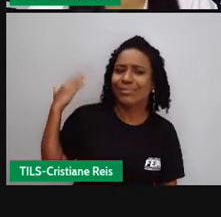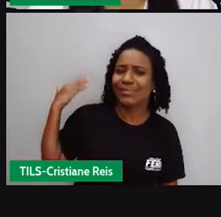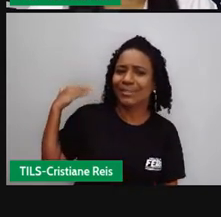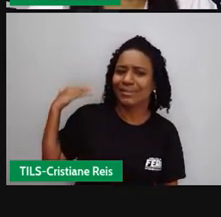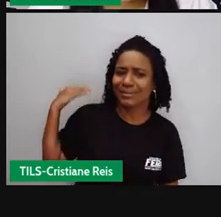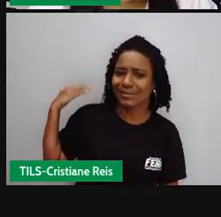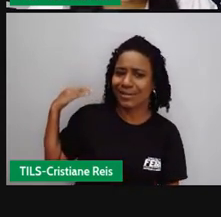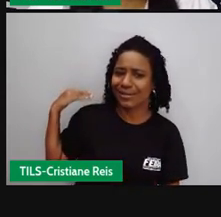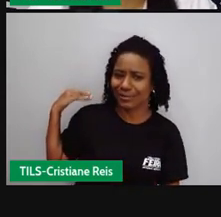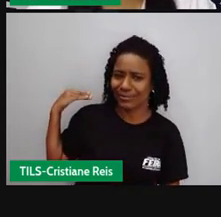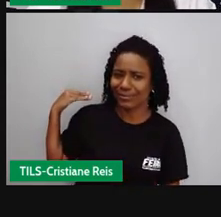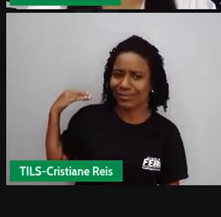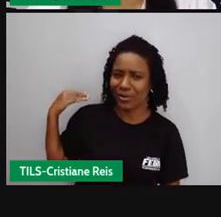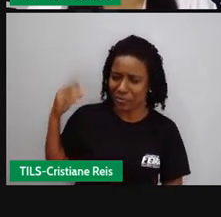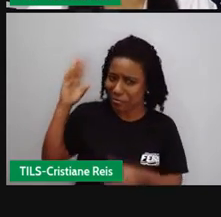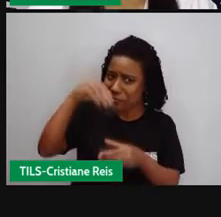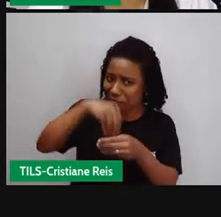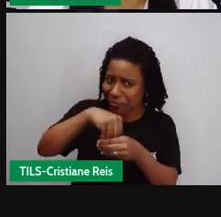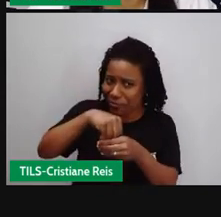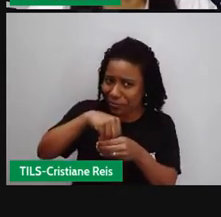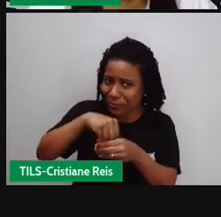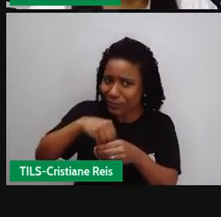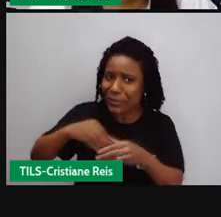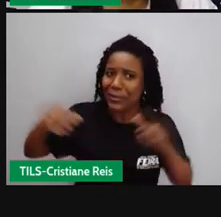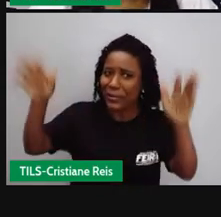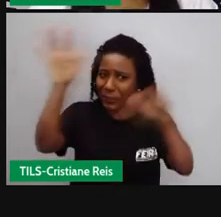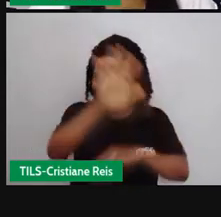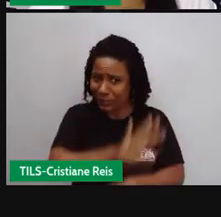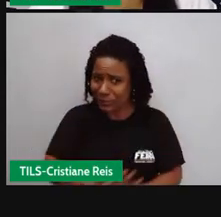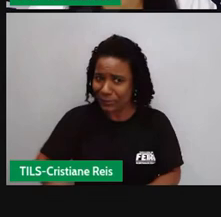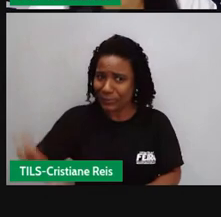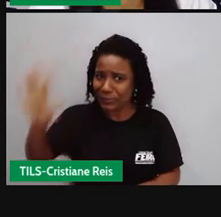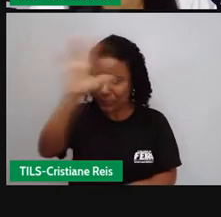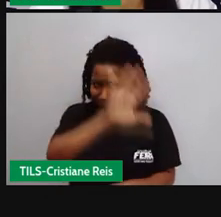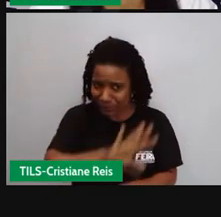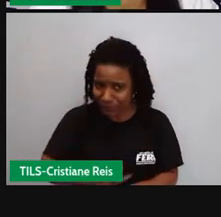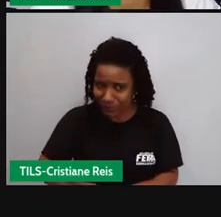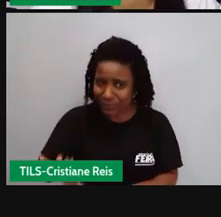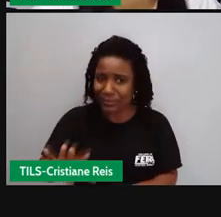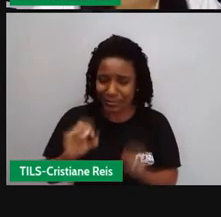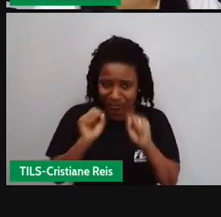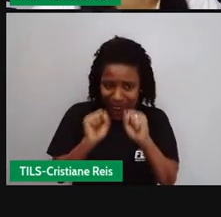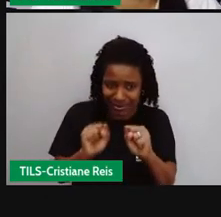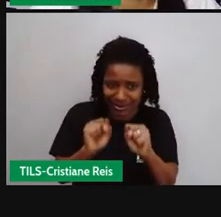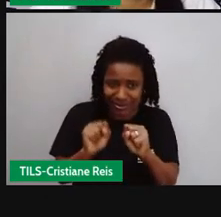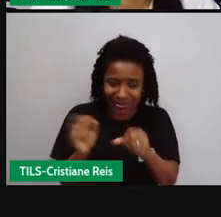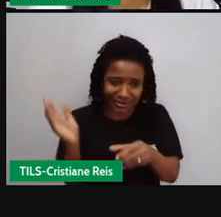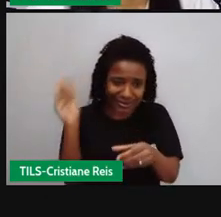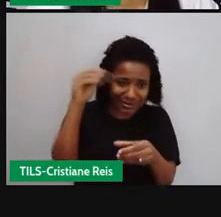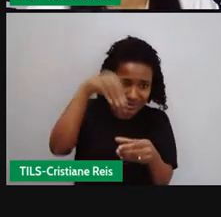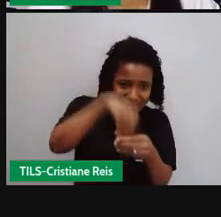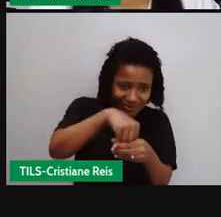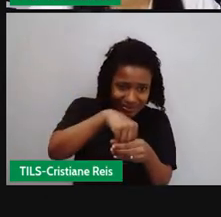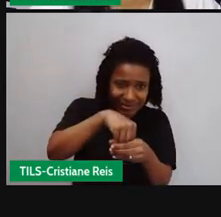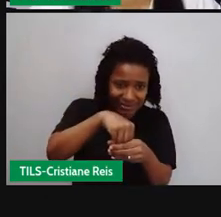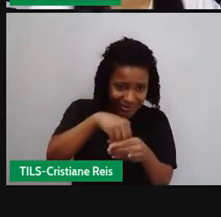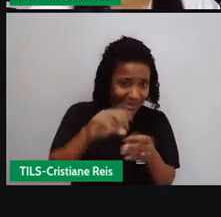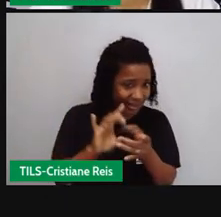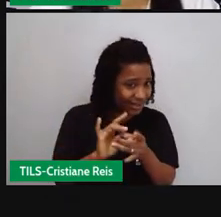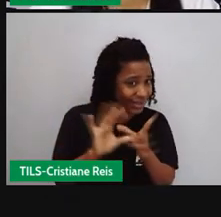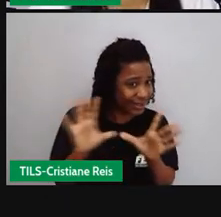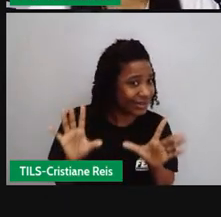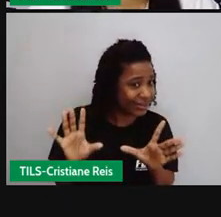era universal, ele não era algo que todas as pessoas poderiam exercer, todos os cidadãos, né?